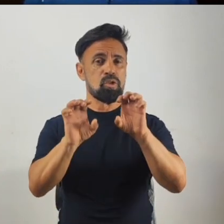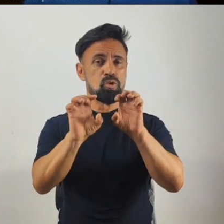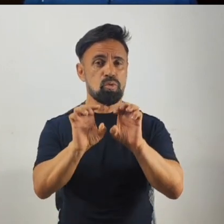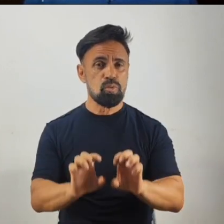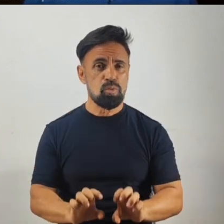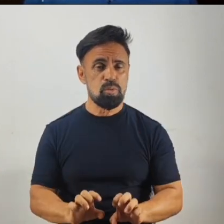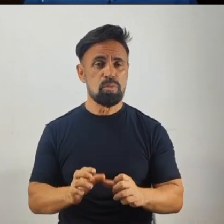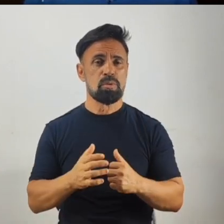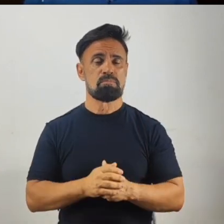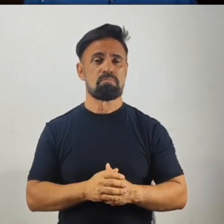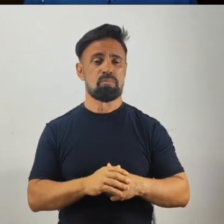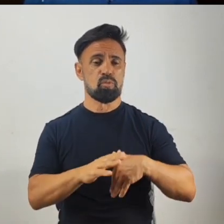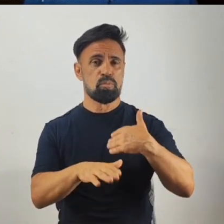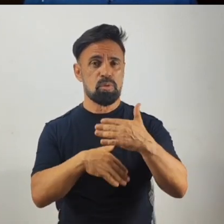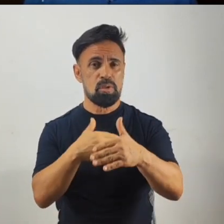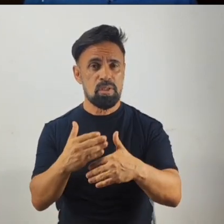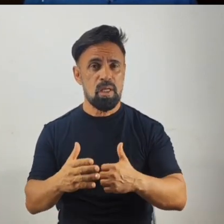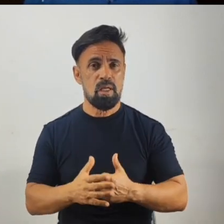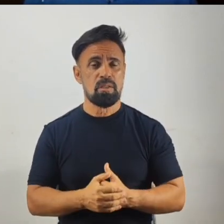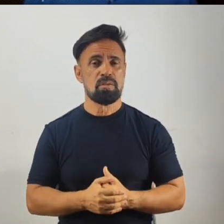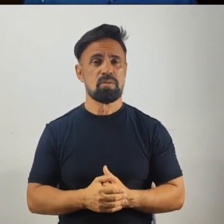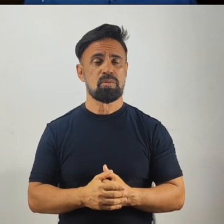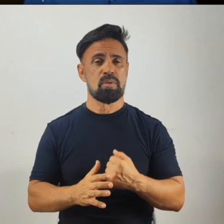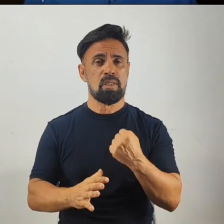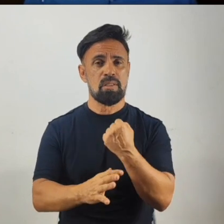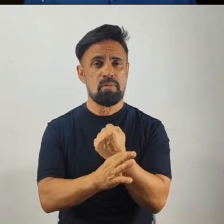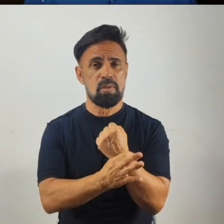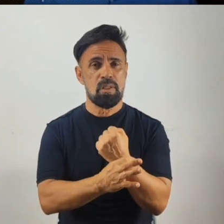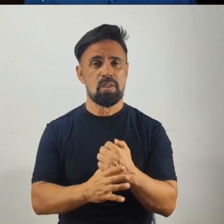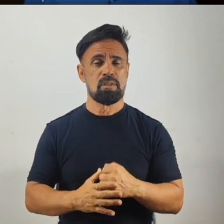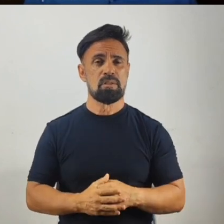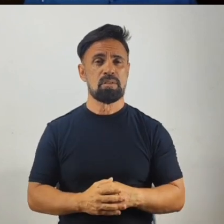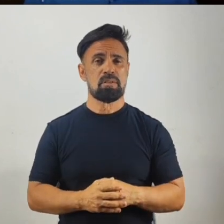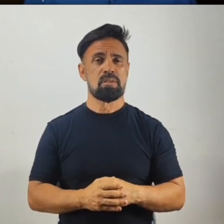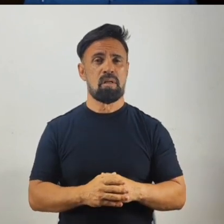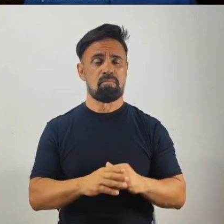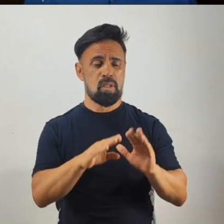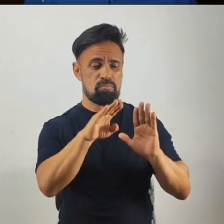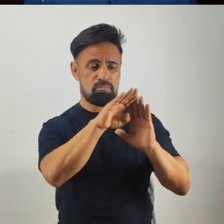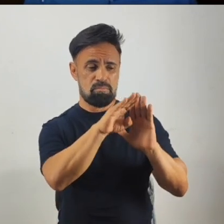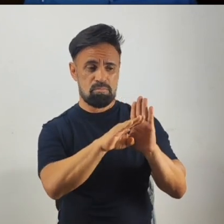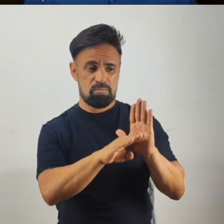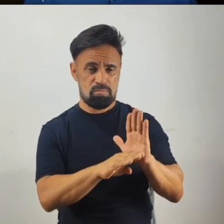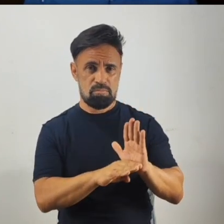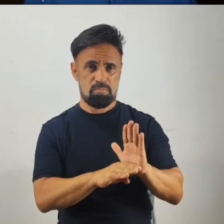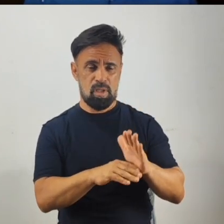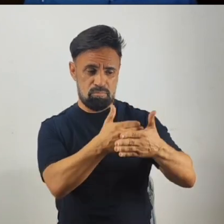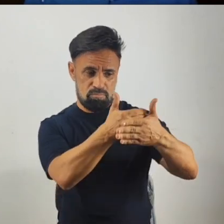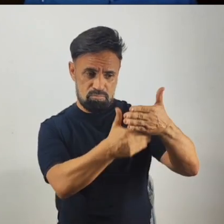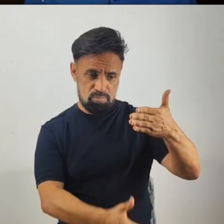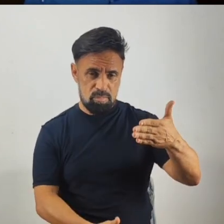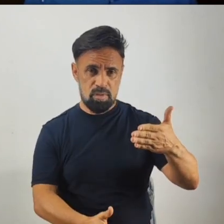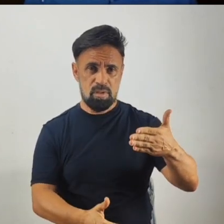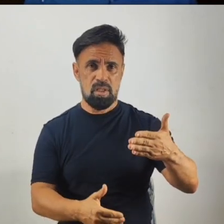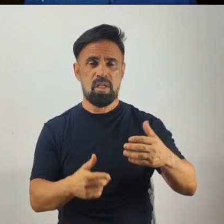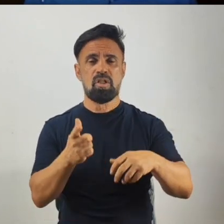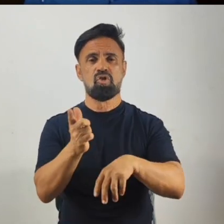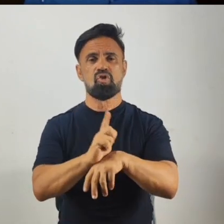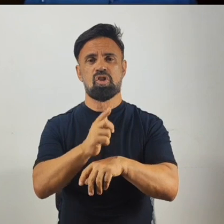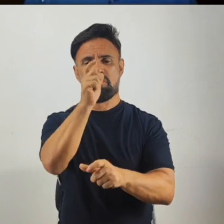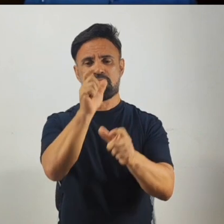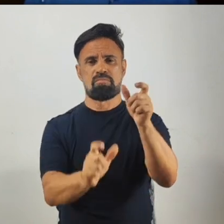a estrutura, os processos, a segurança, o prontuário e a gestão